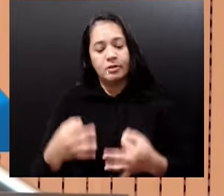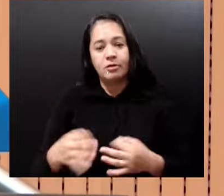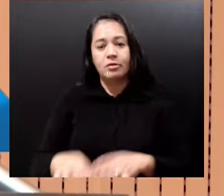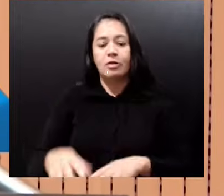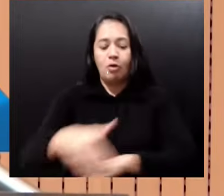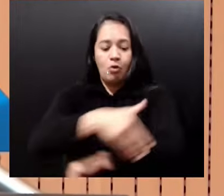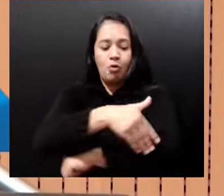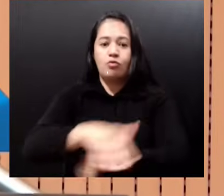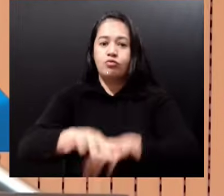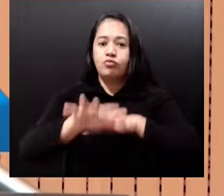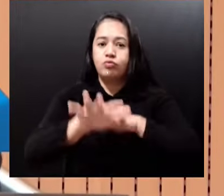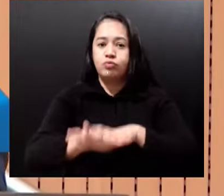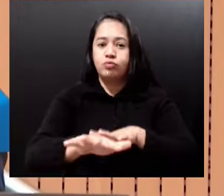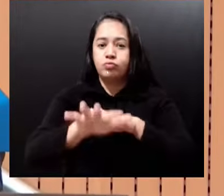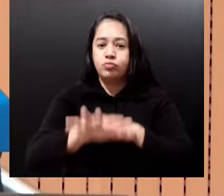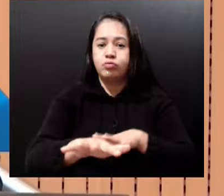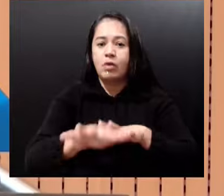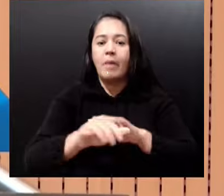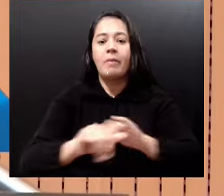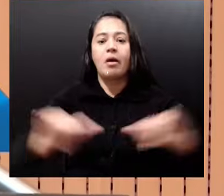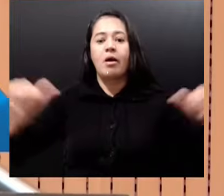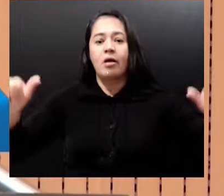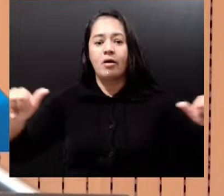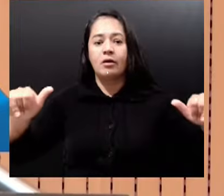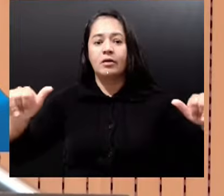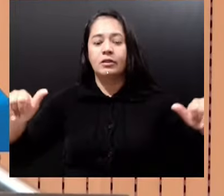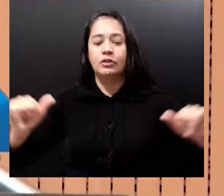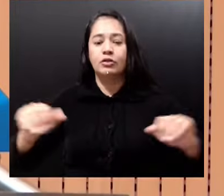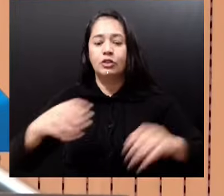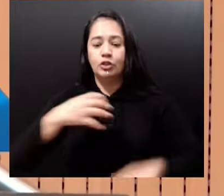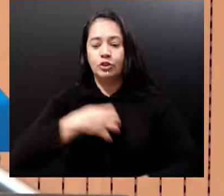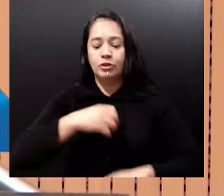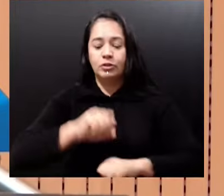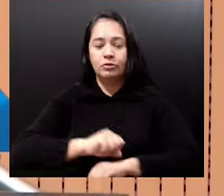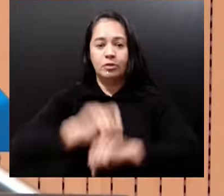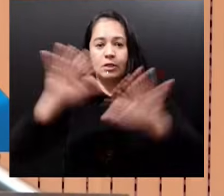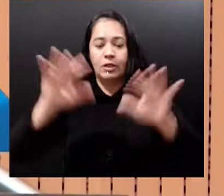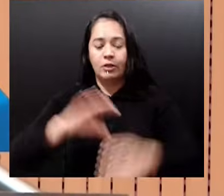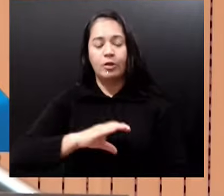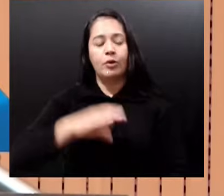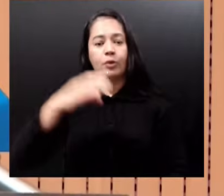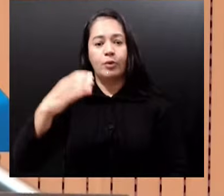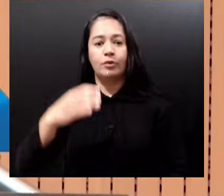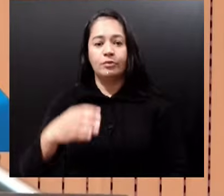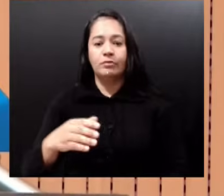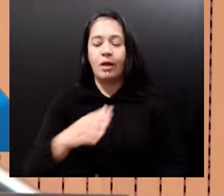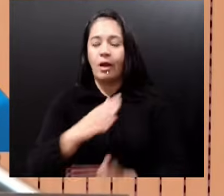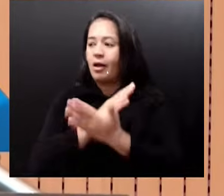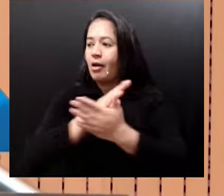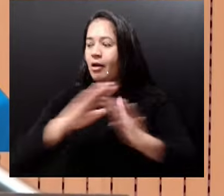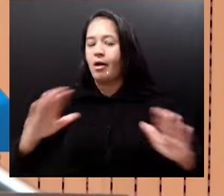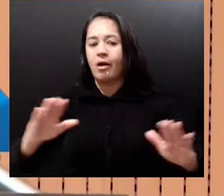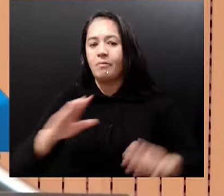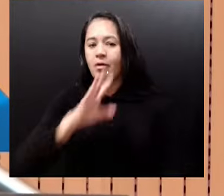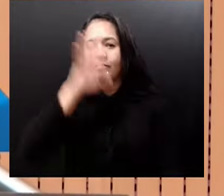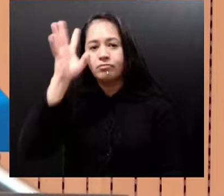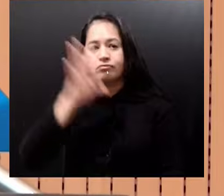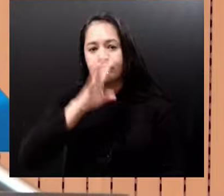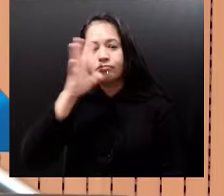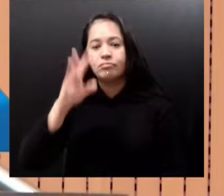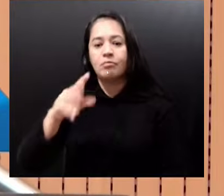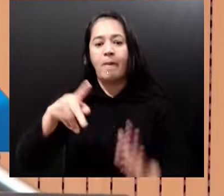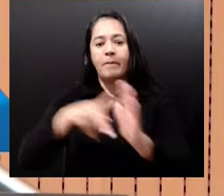país para dizer, de forma clara e corajosa, basta dos abusos do